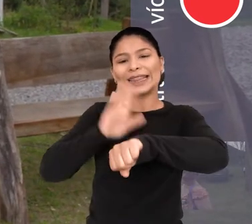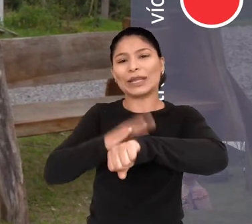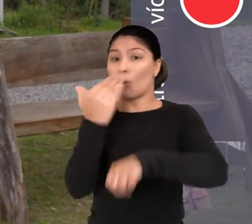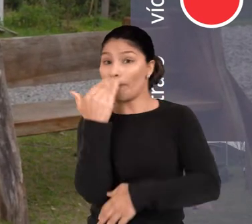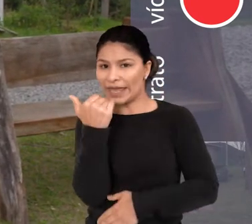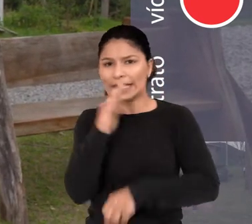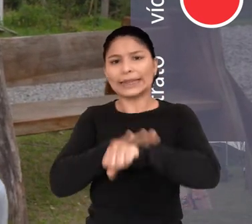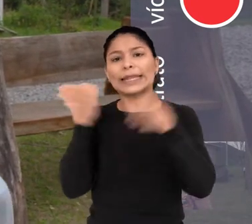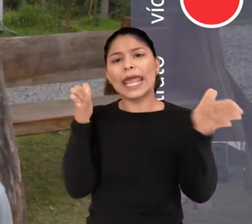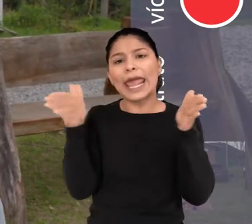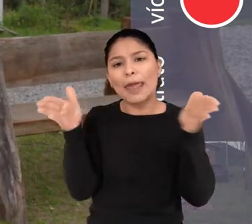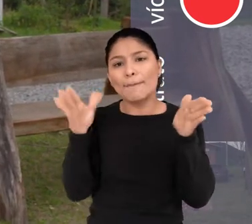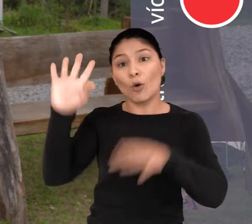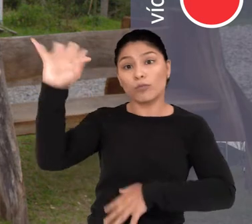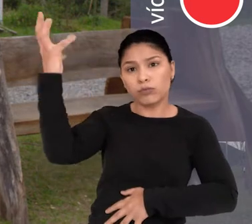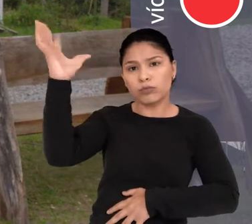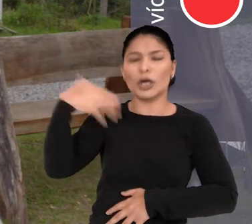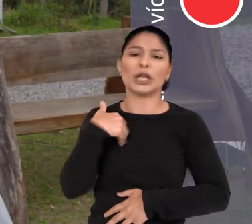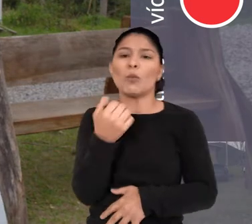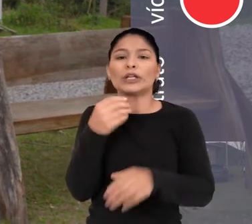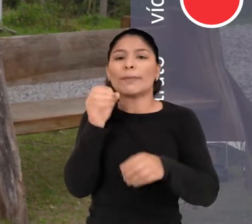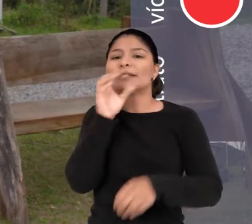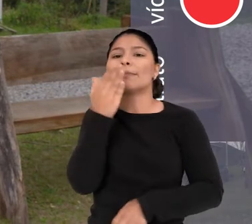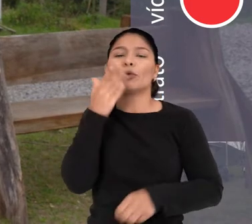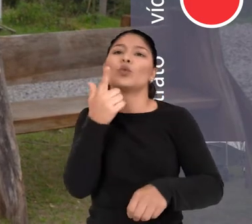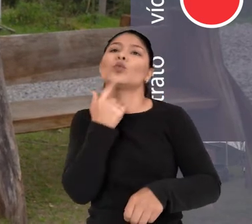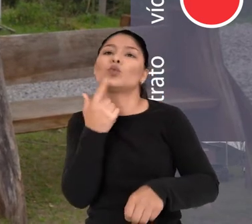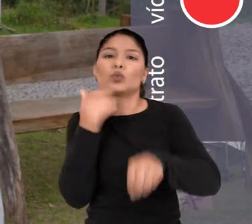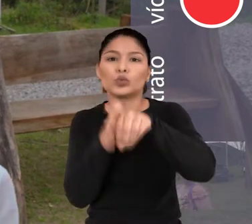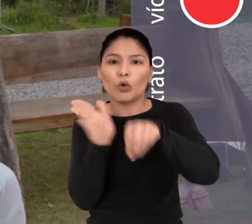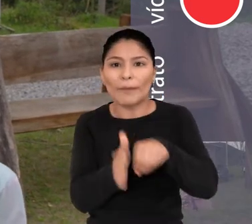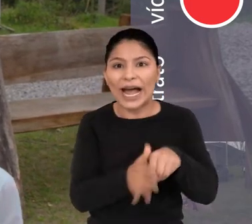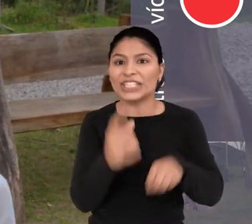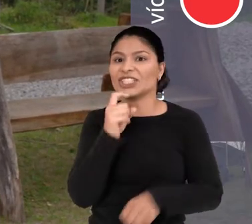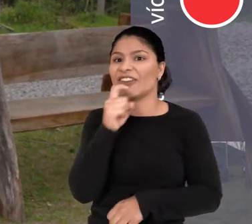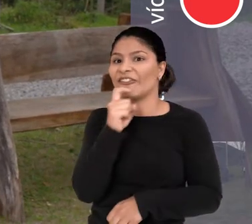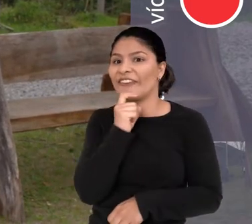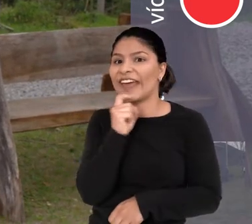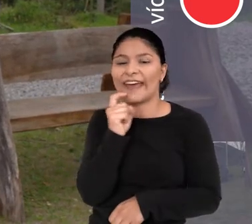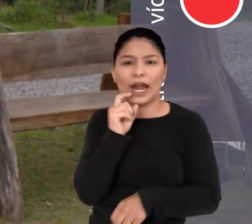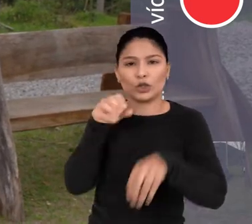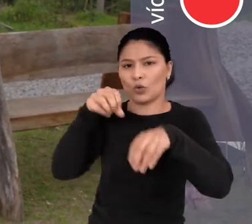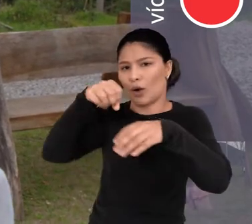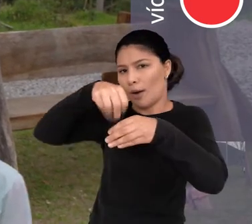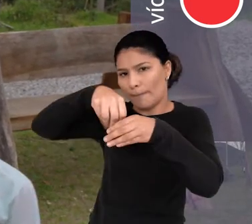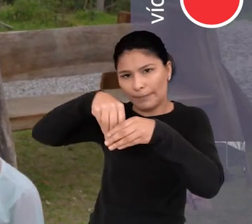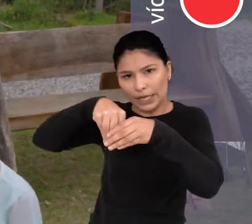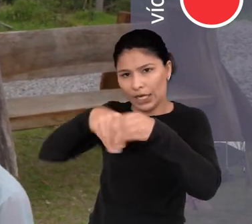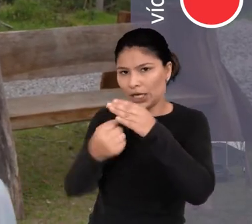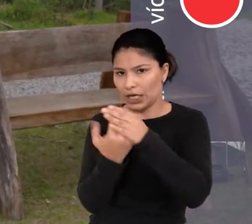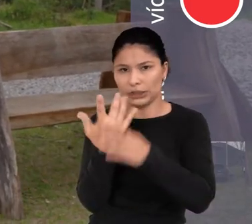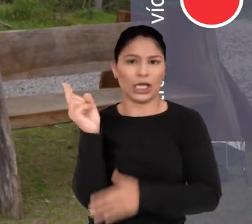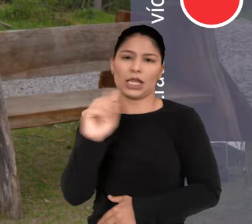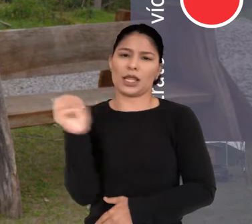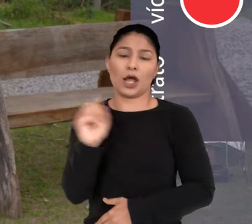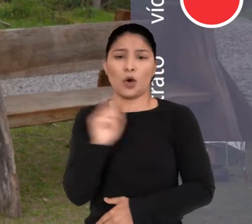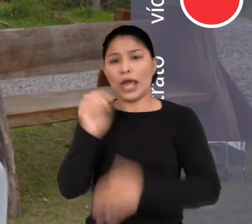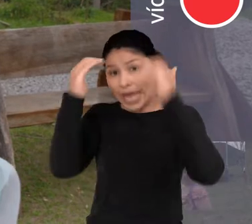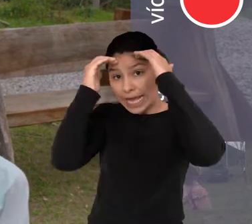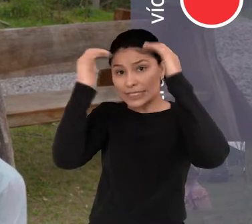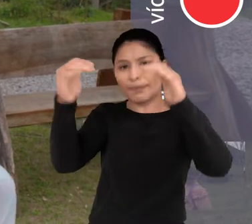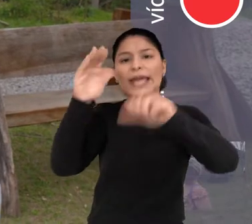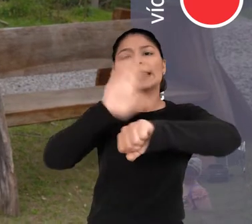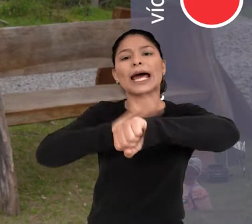Os alimentos da estação A gente não Não planta tomatinho No inverno Aquela coisa assim Então ele